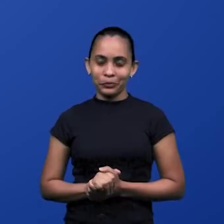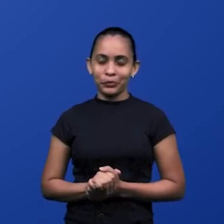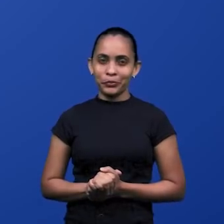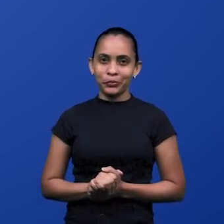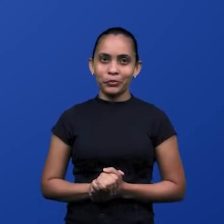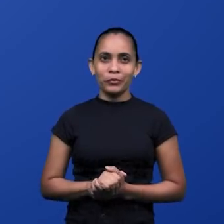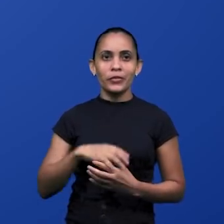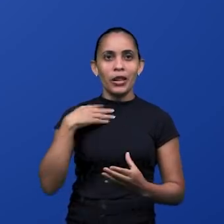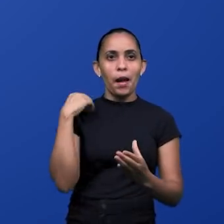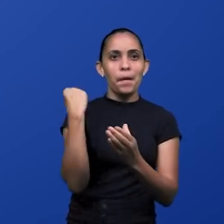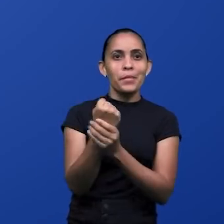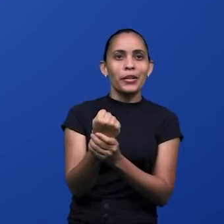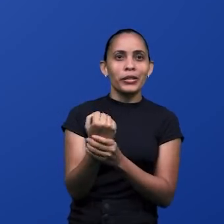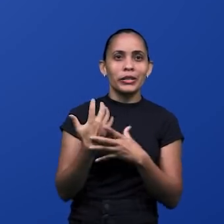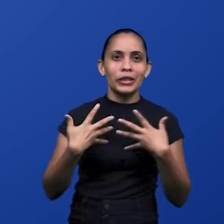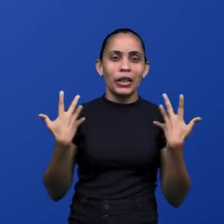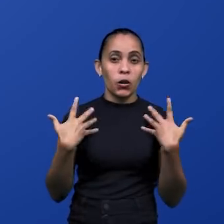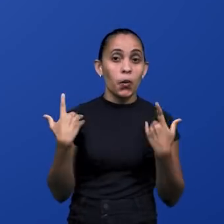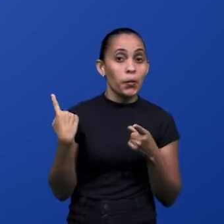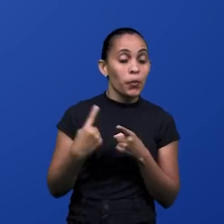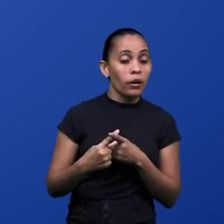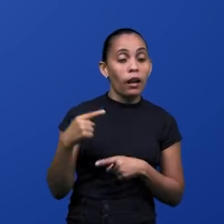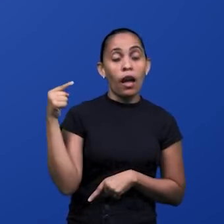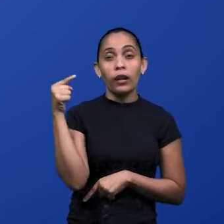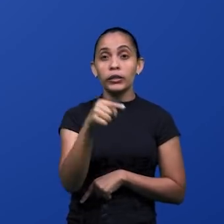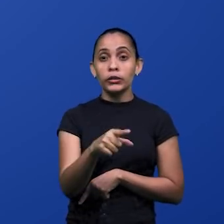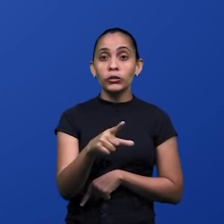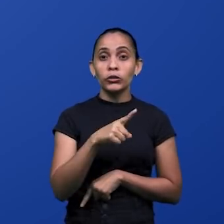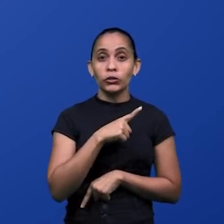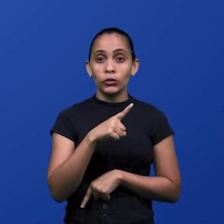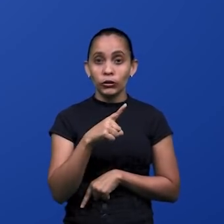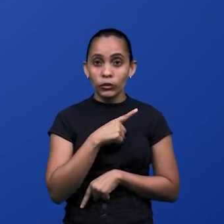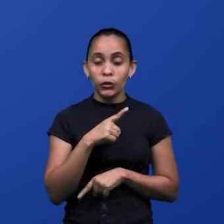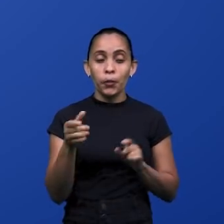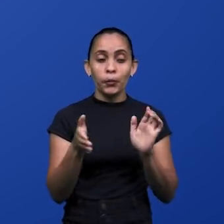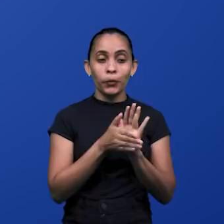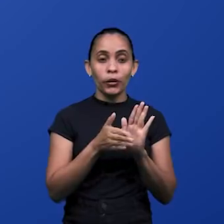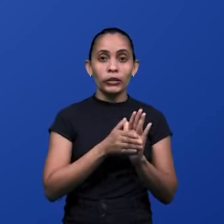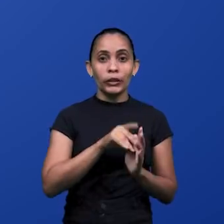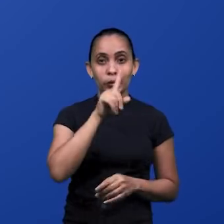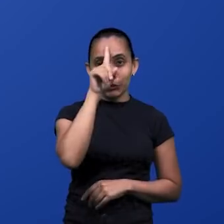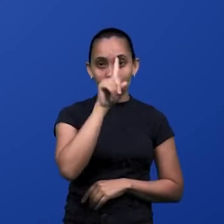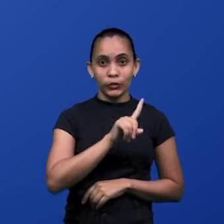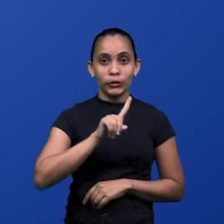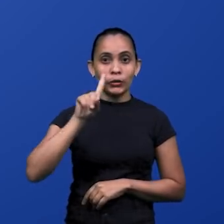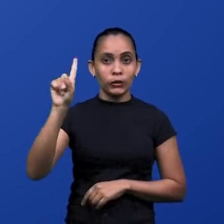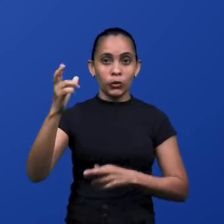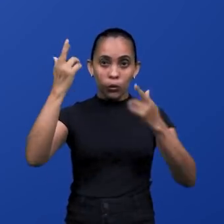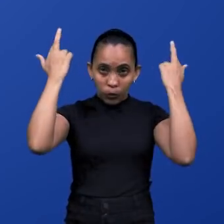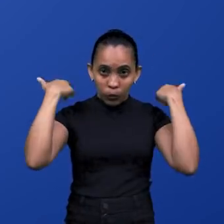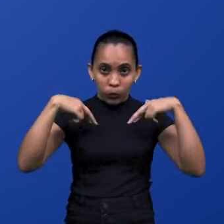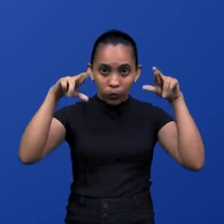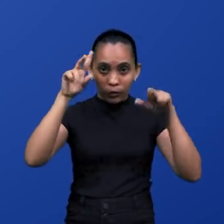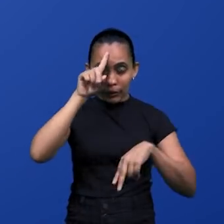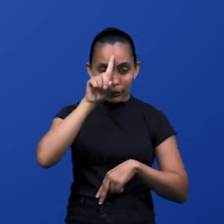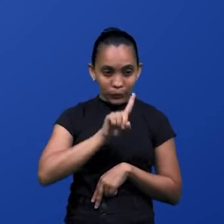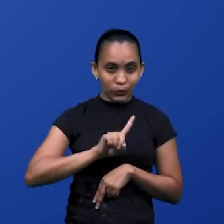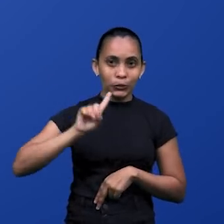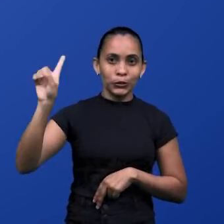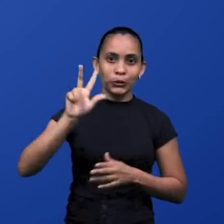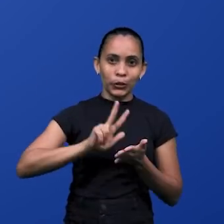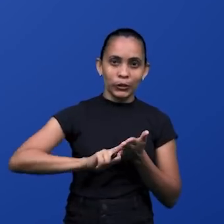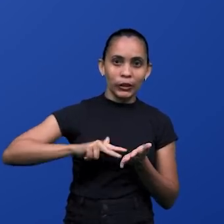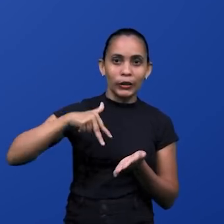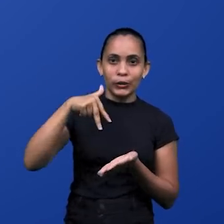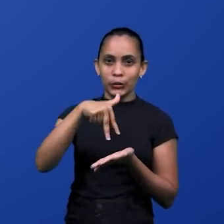regozijou-se. Abraão se alegrou, pois ali havia providência de Deus. Ao terceiro dia, o Cordeiro de Deus